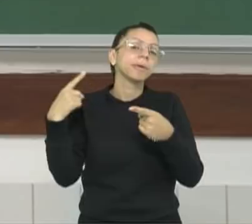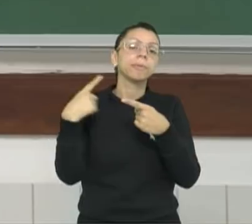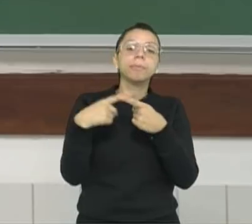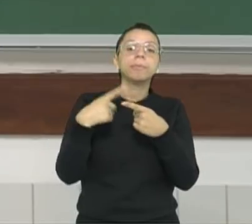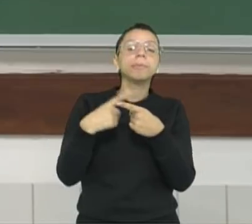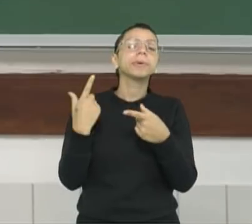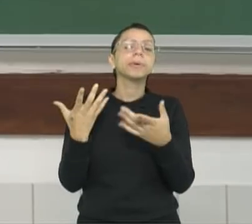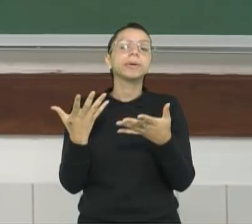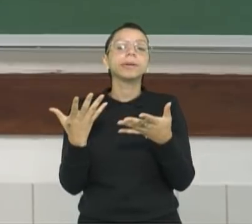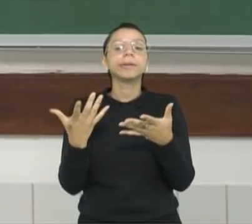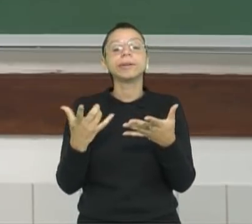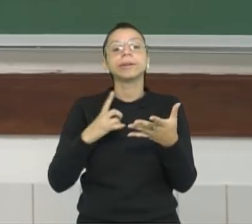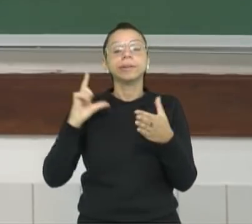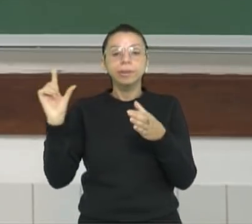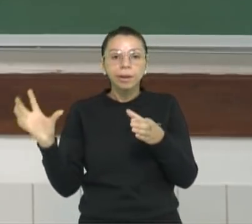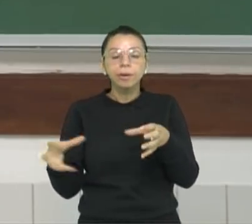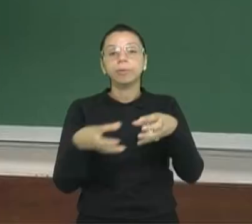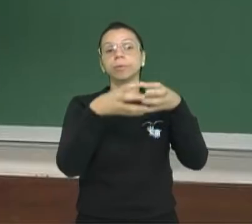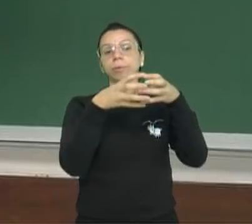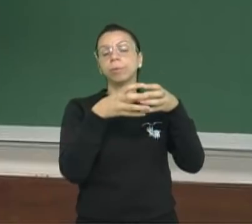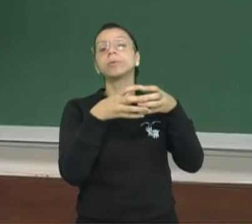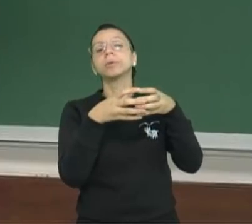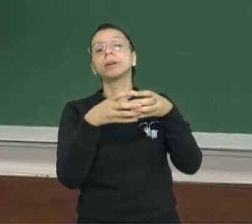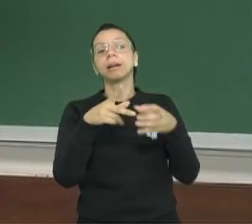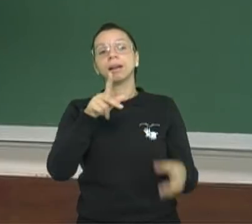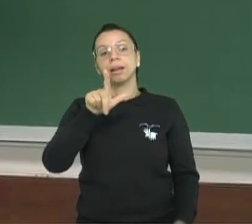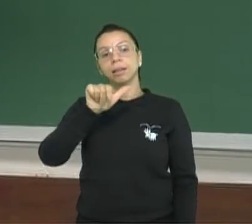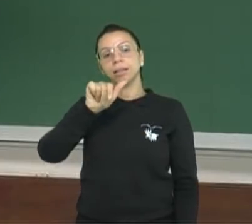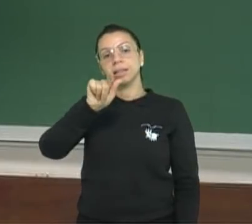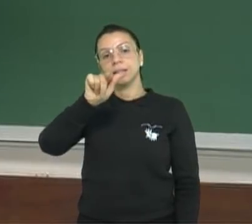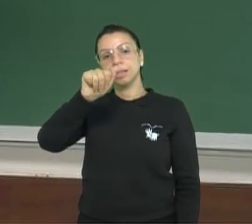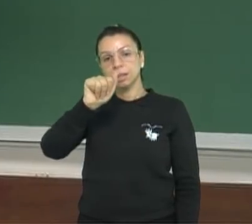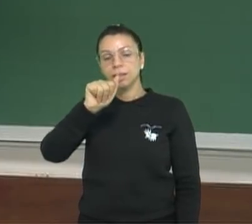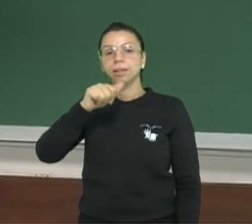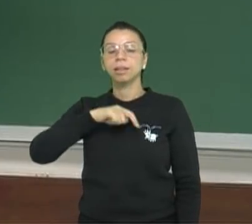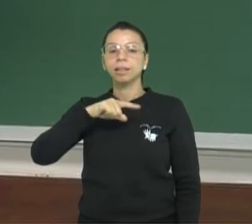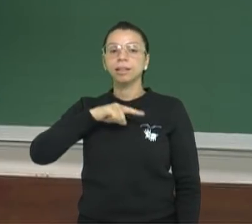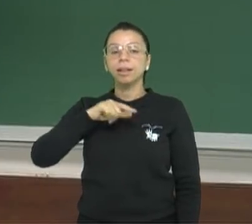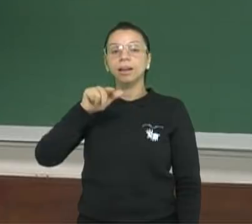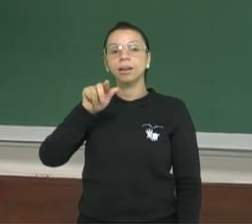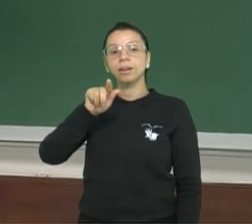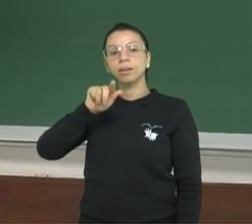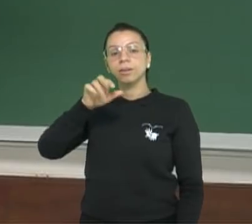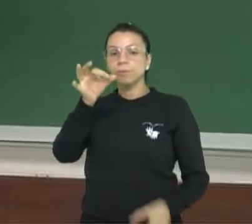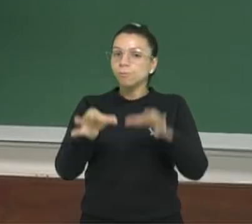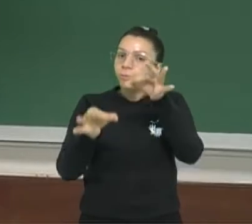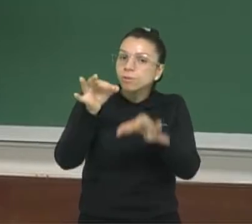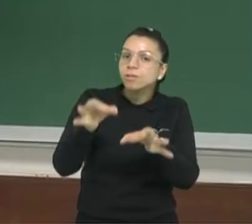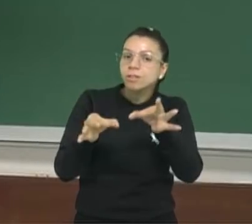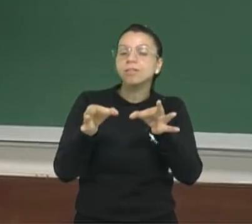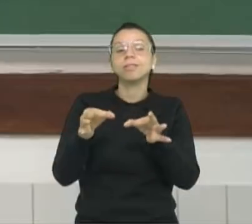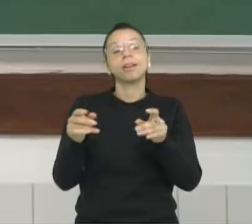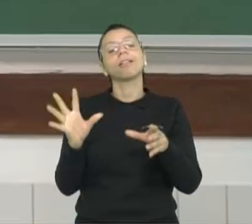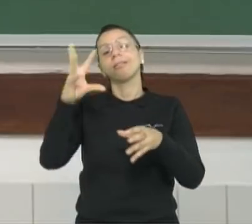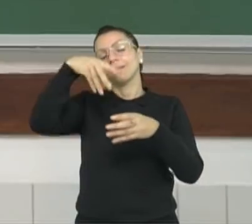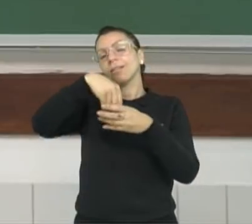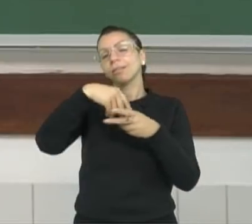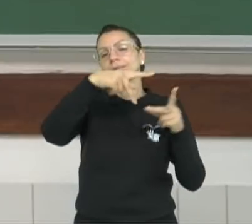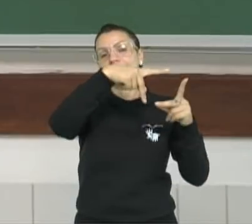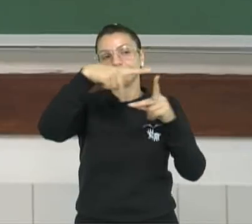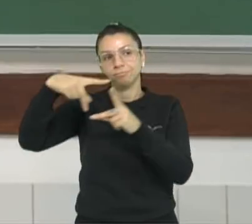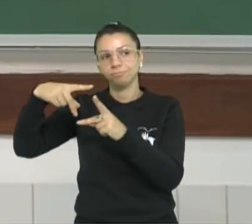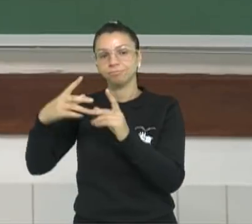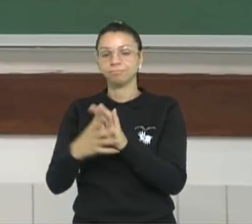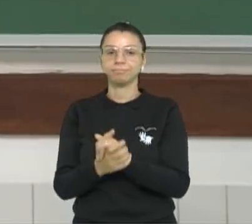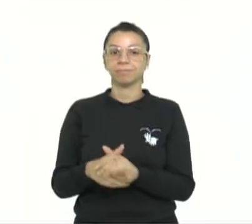veio, ela faz parte da Liga da Justiça e ela é dos DC Comics, né? Vamos ver mais algum? Então olha lá.